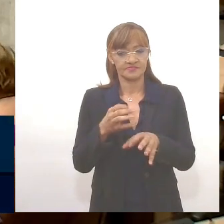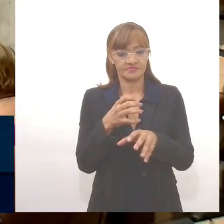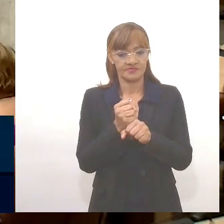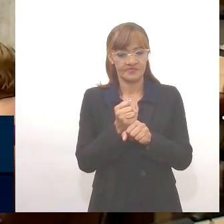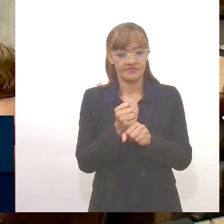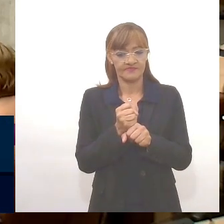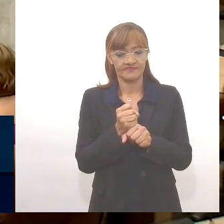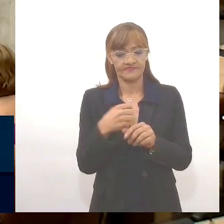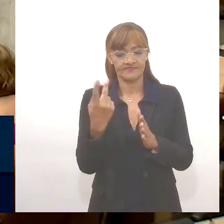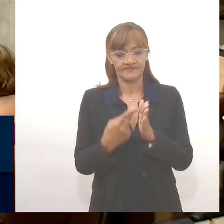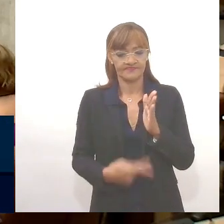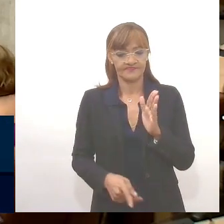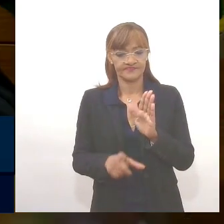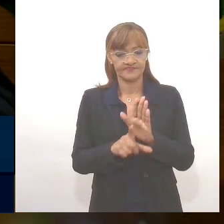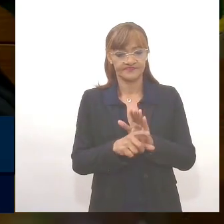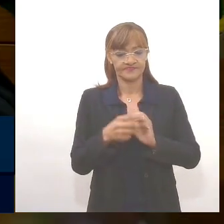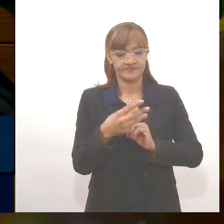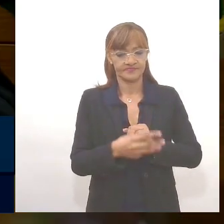318/2021